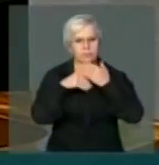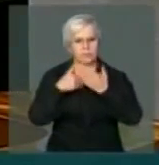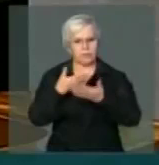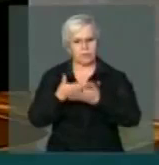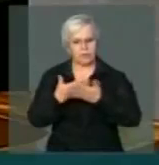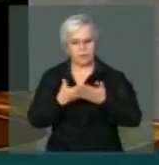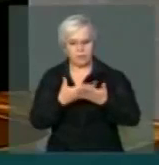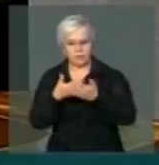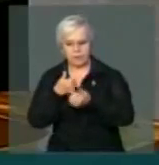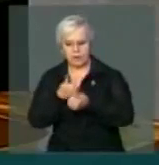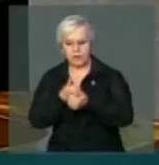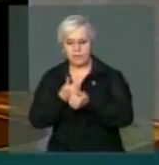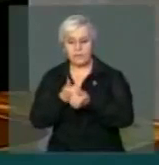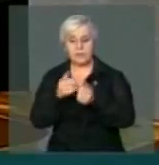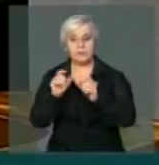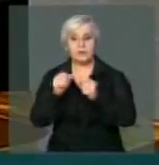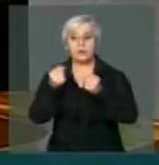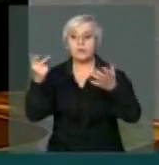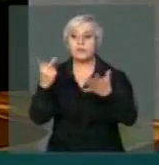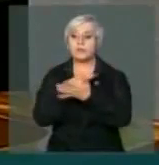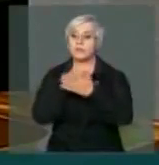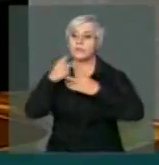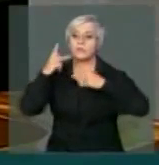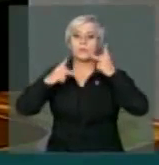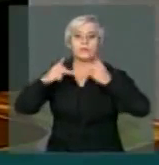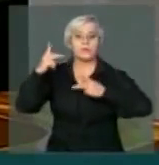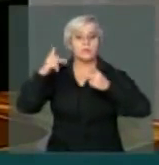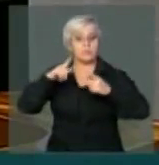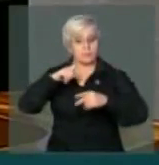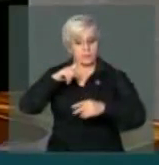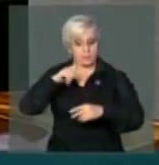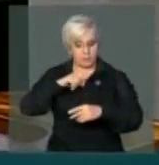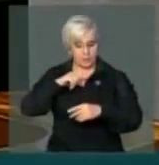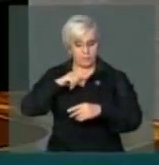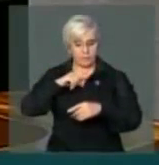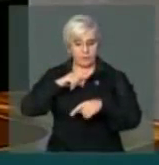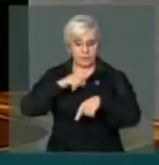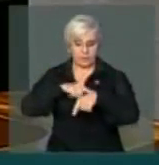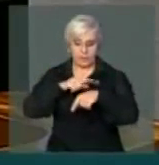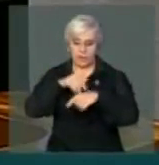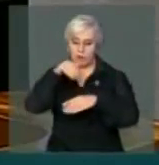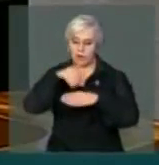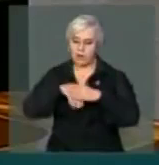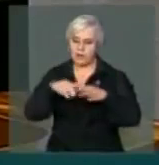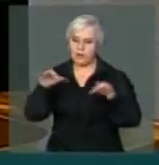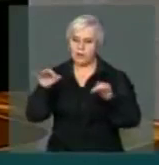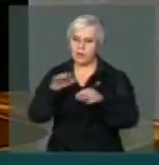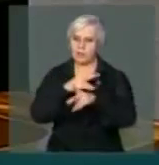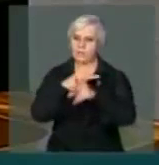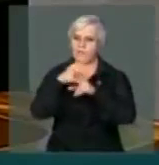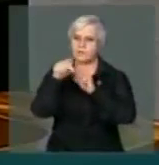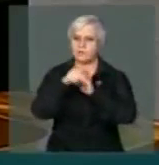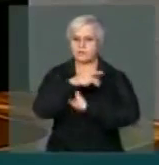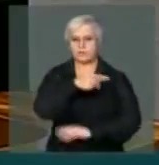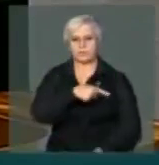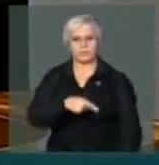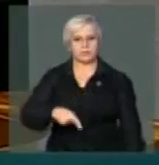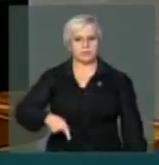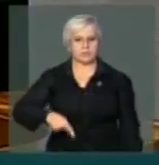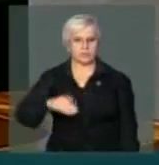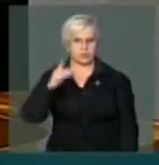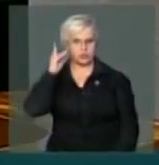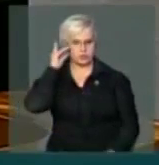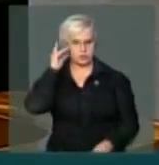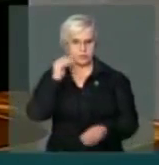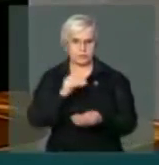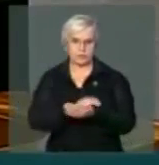sobre o desdobramento político que vem ocorrendo após a eleição vitoriosa e incontestável da nossa presidente Dilma